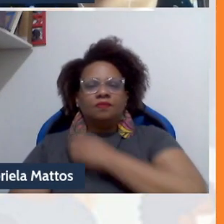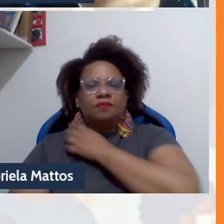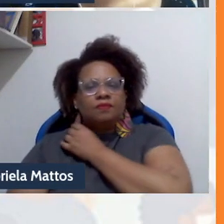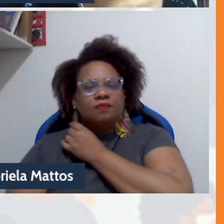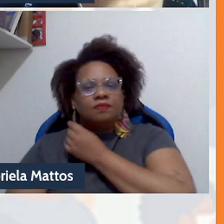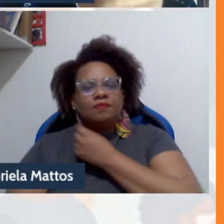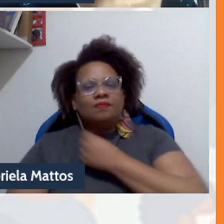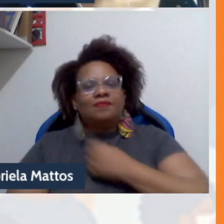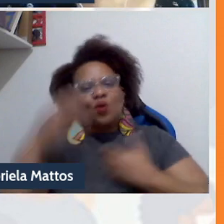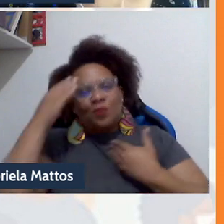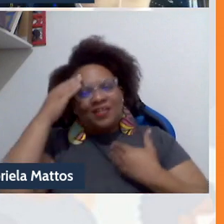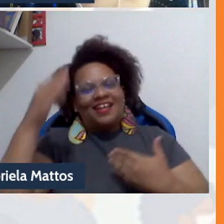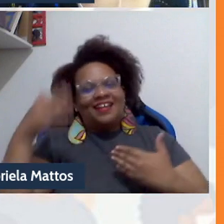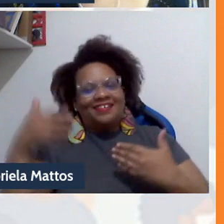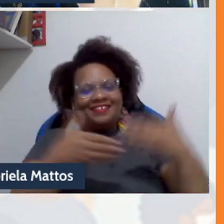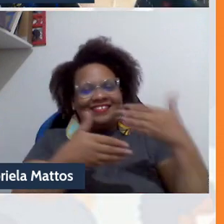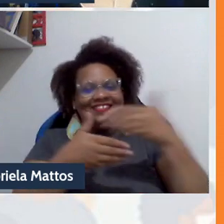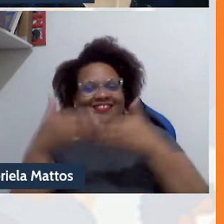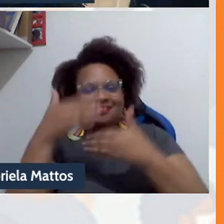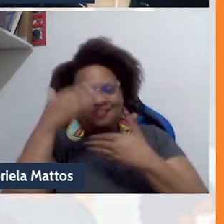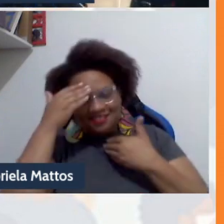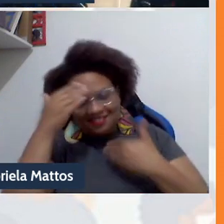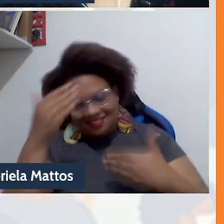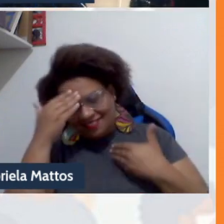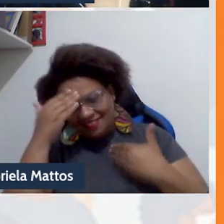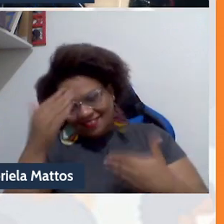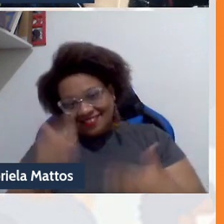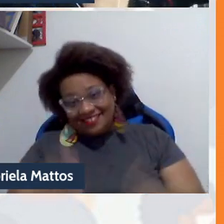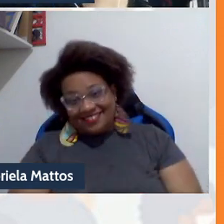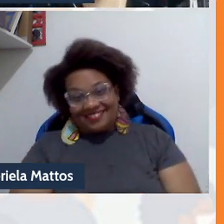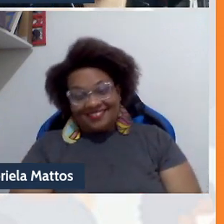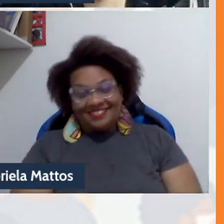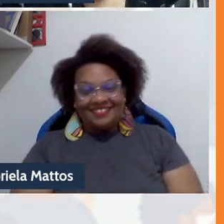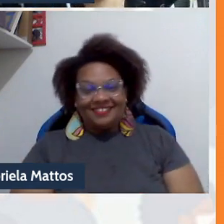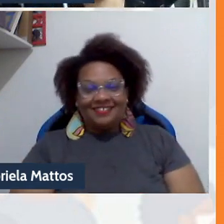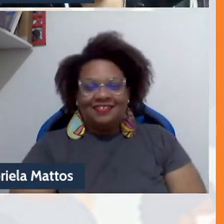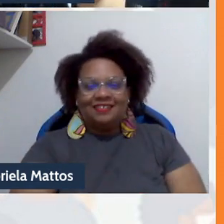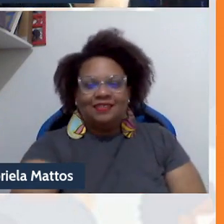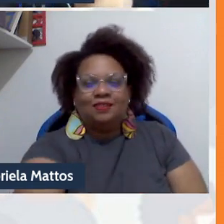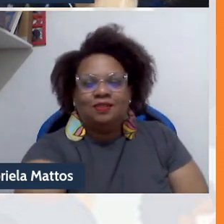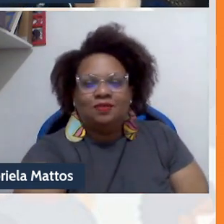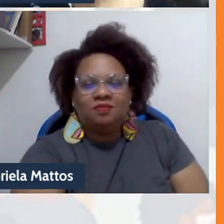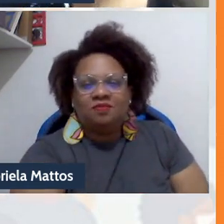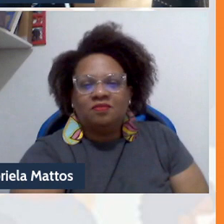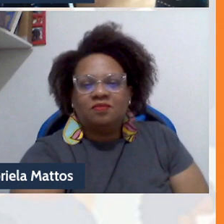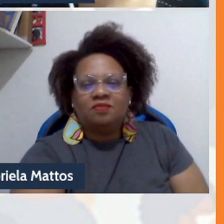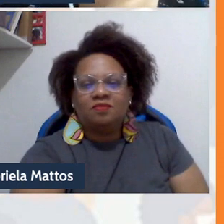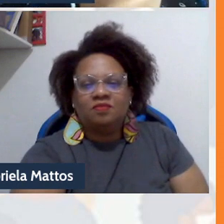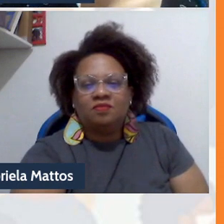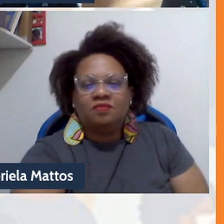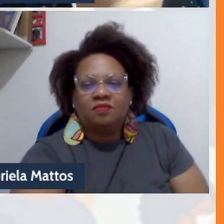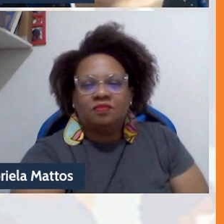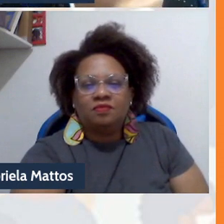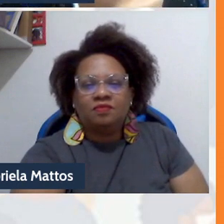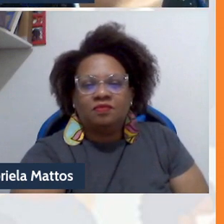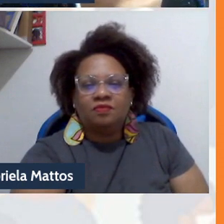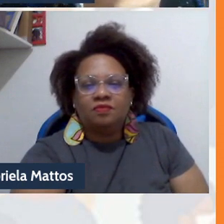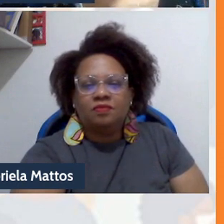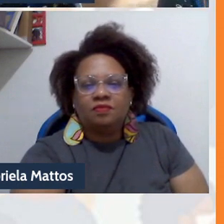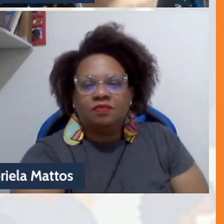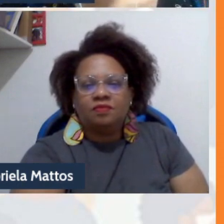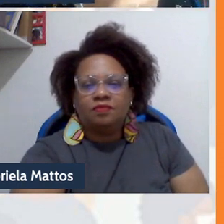obrigada, David. Muito obrigada. Então, eu coloquei esse título aí no